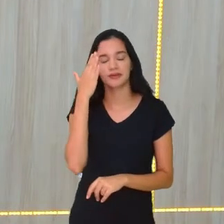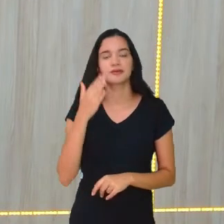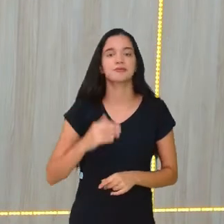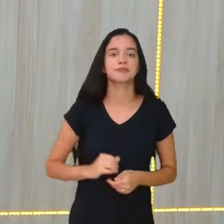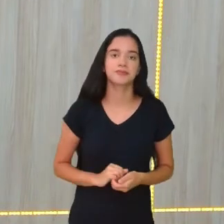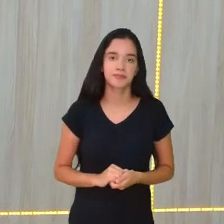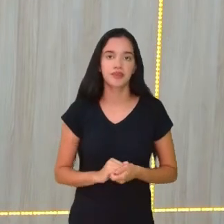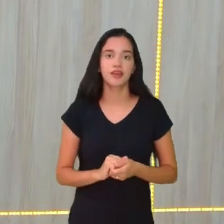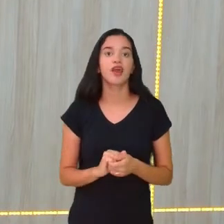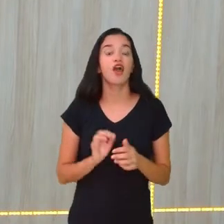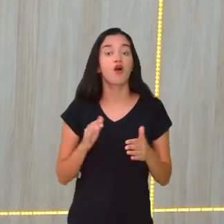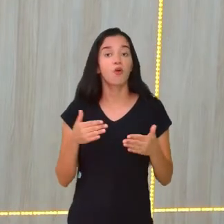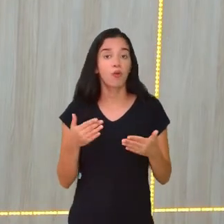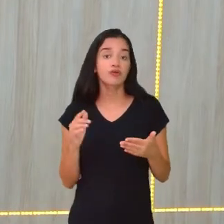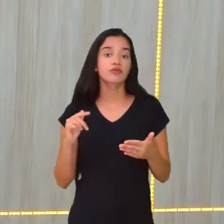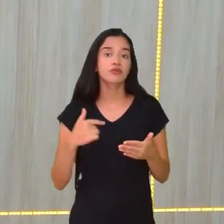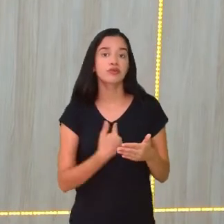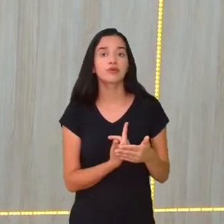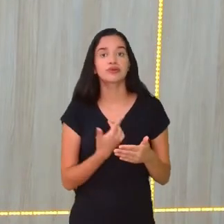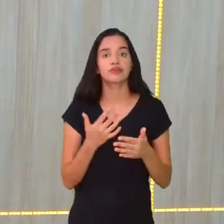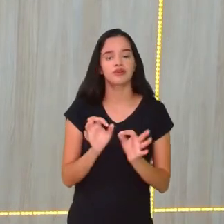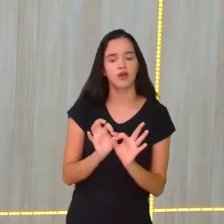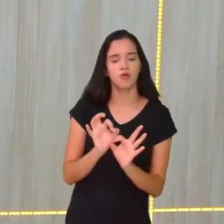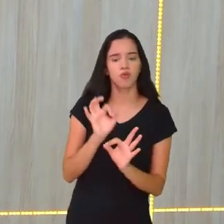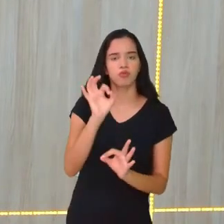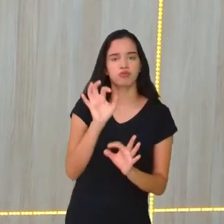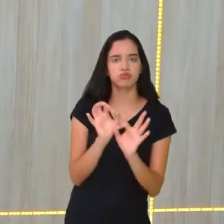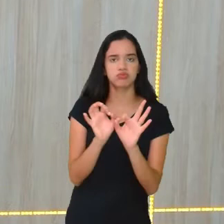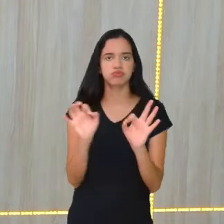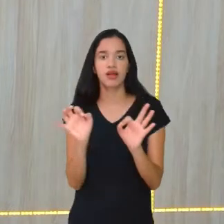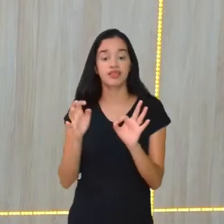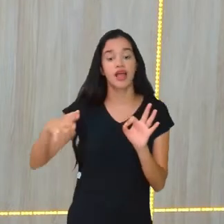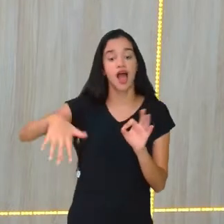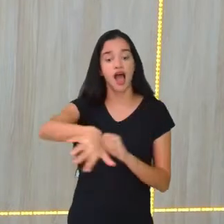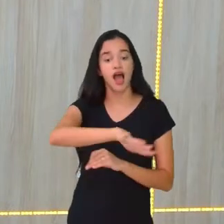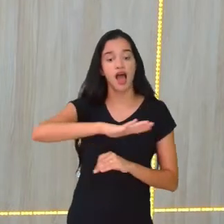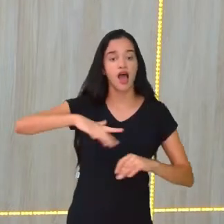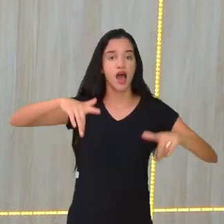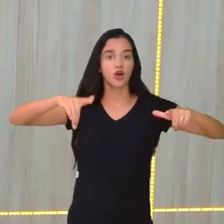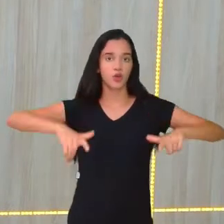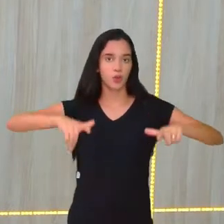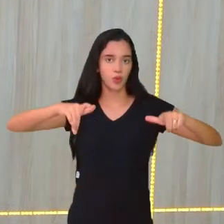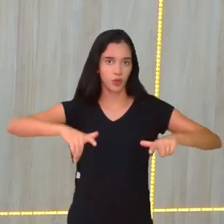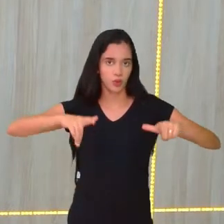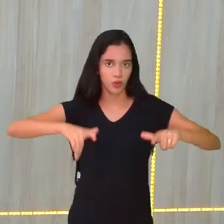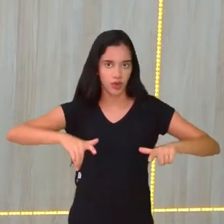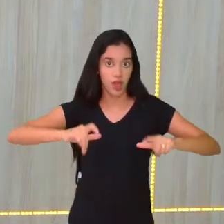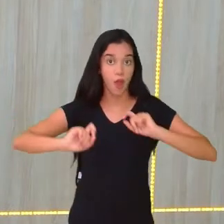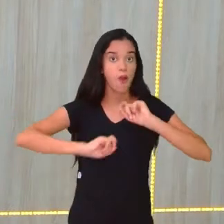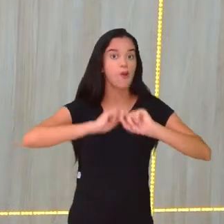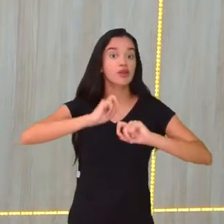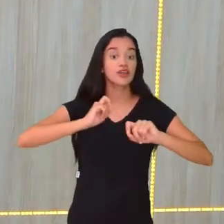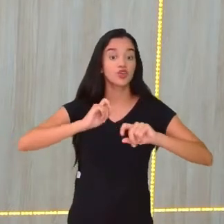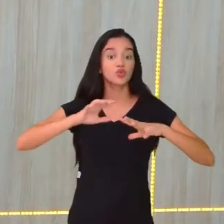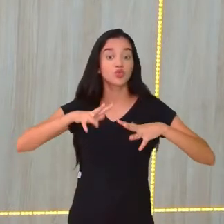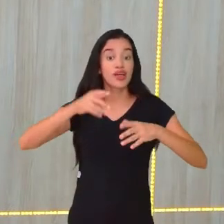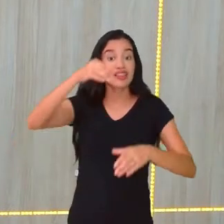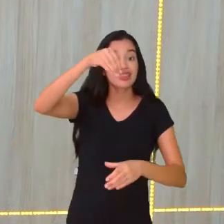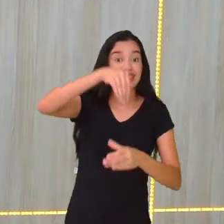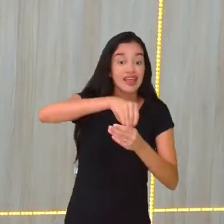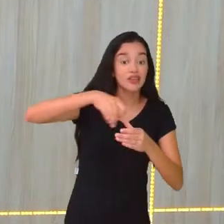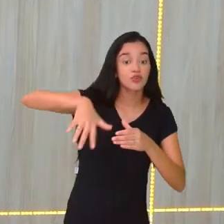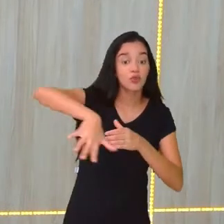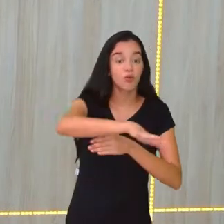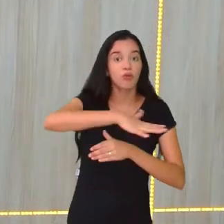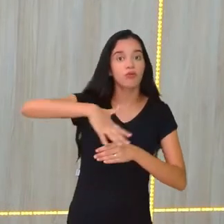figura. Quando a gente tira a medida da área, é o todo dentro,